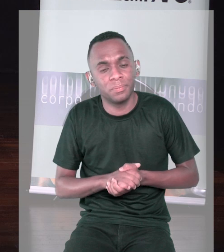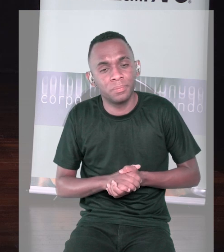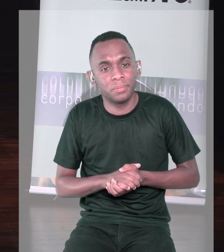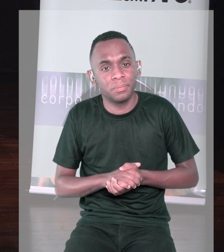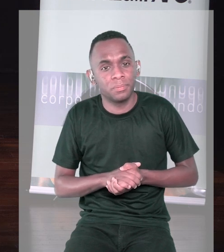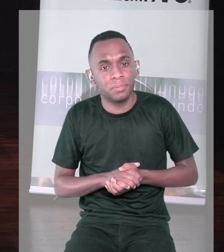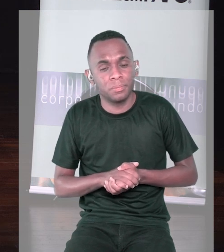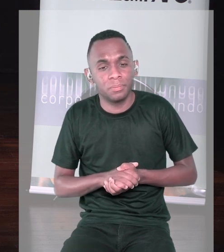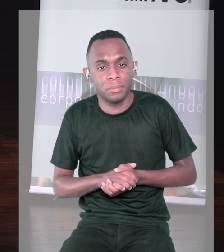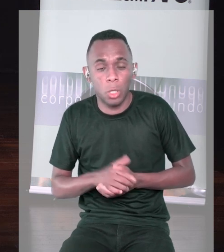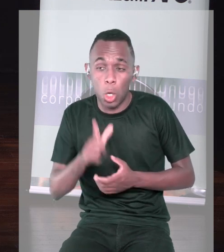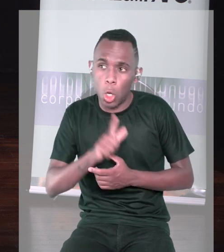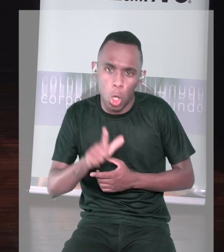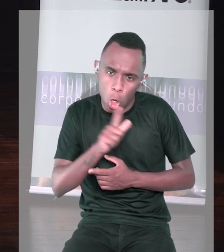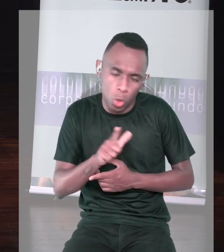assim,